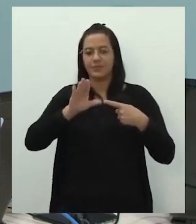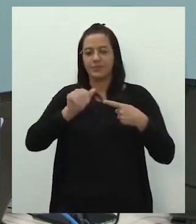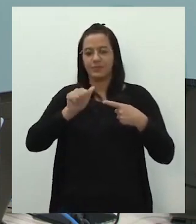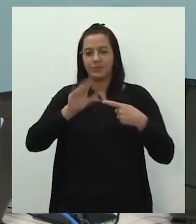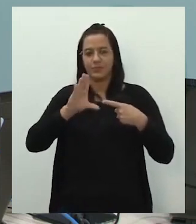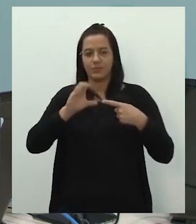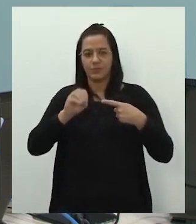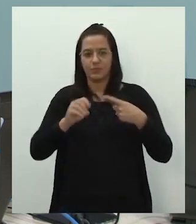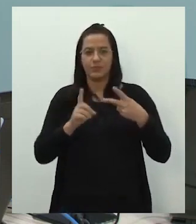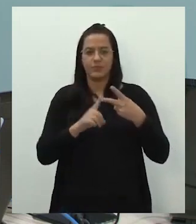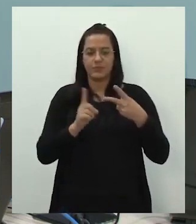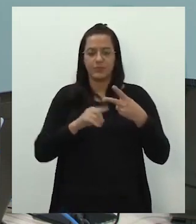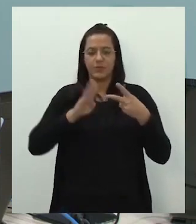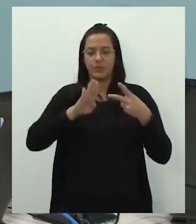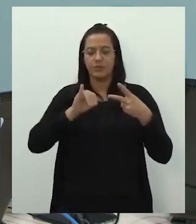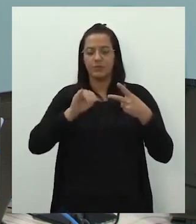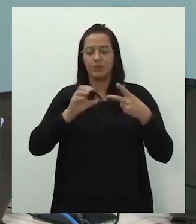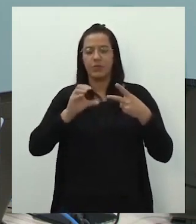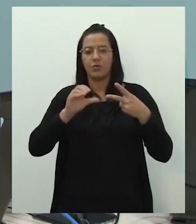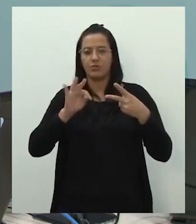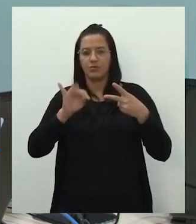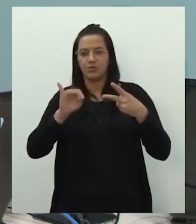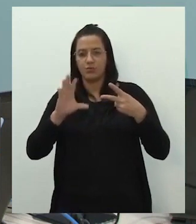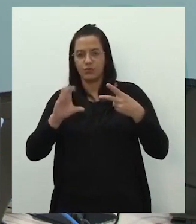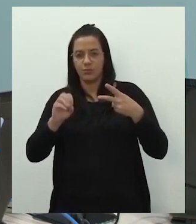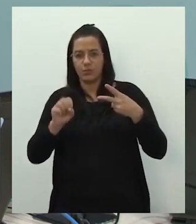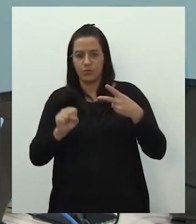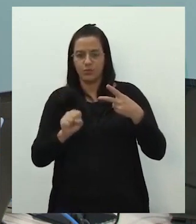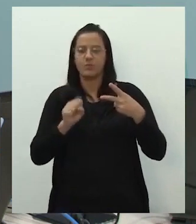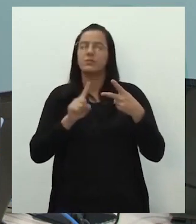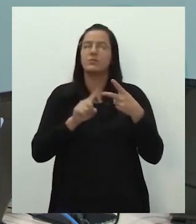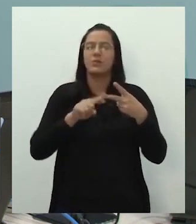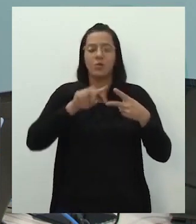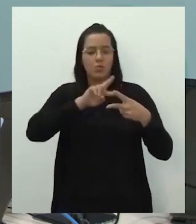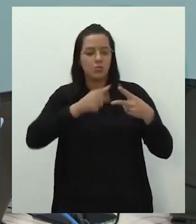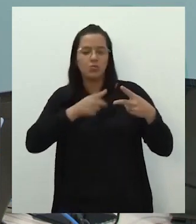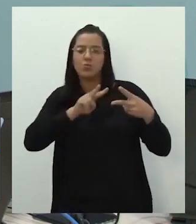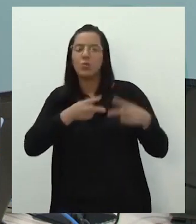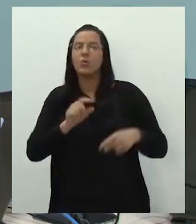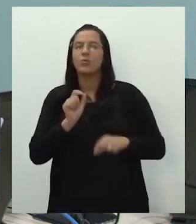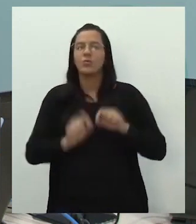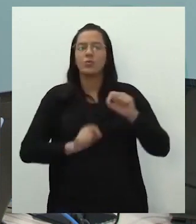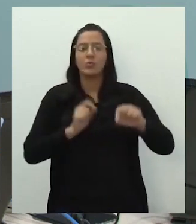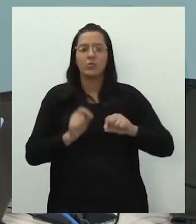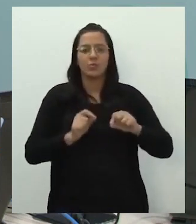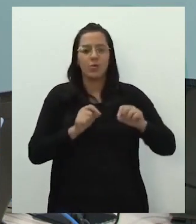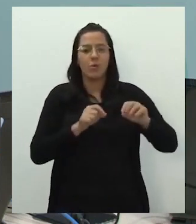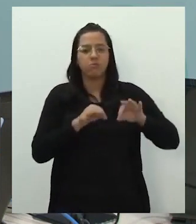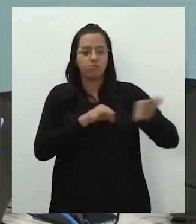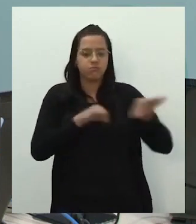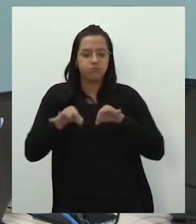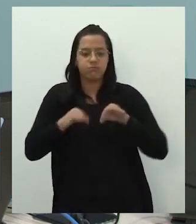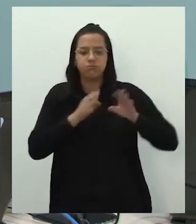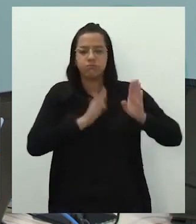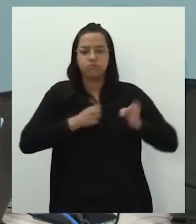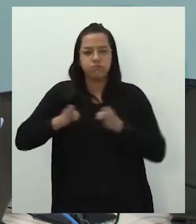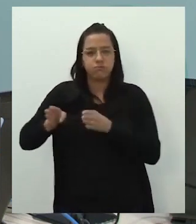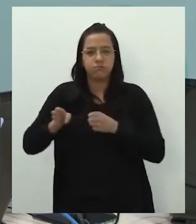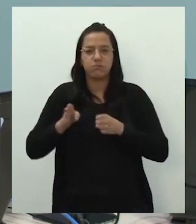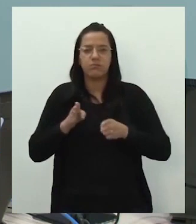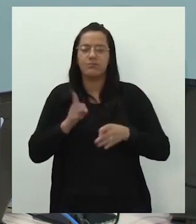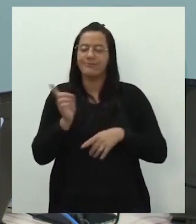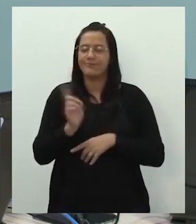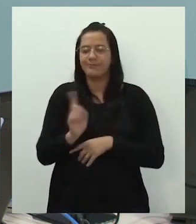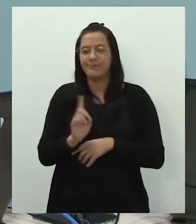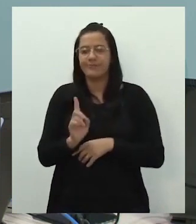bióticos. E esses fatores eles não são controláveis. Por isso, fica complicado a gente